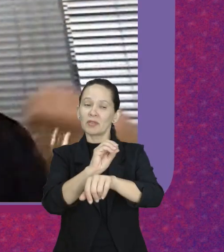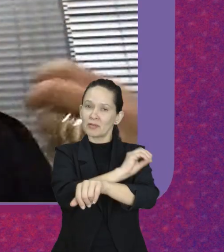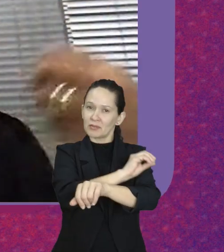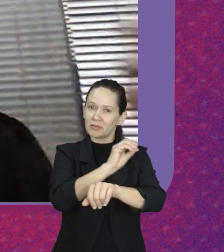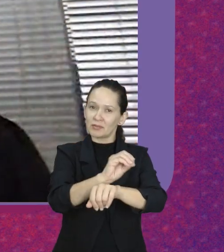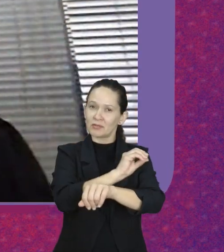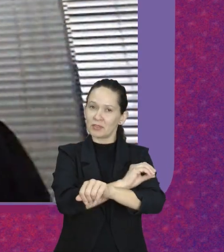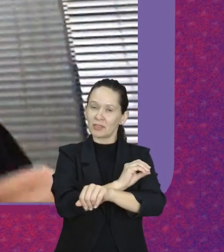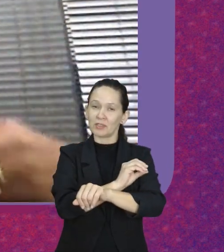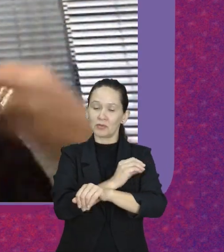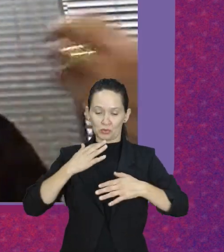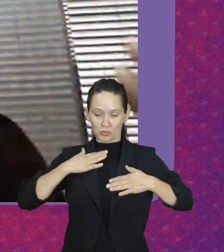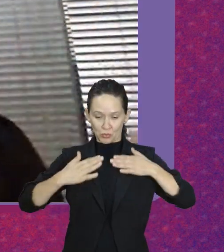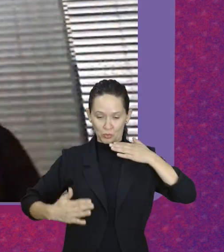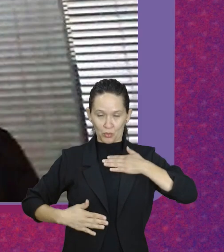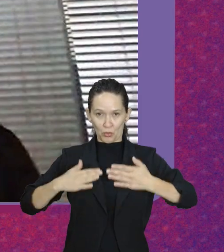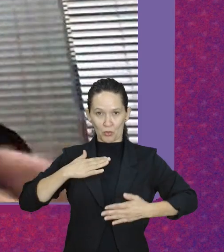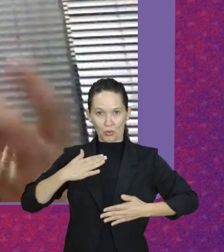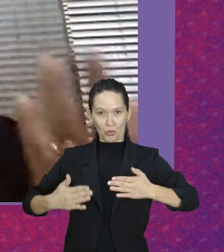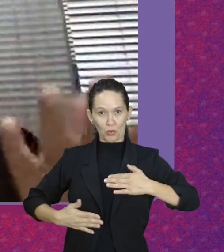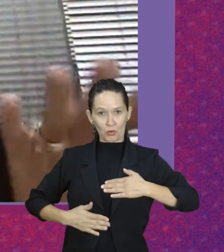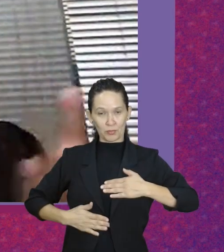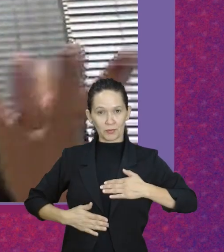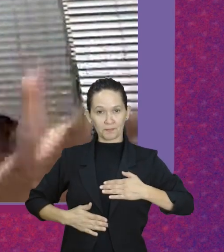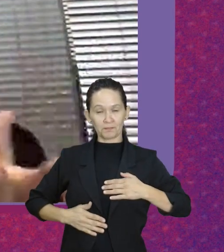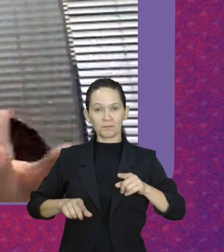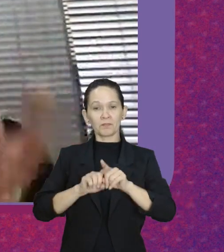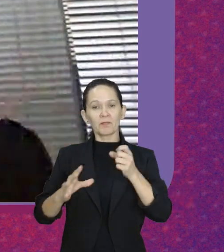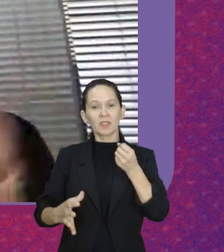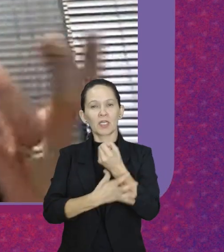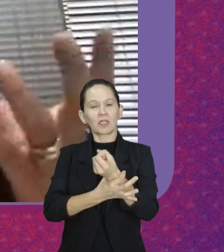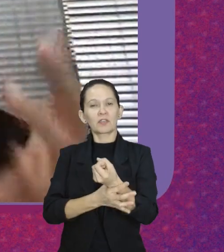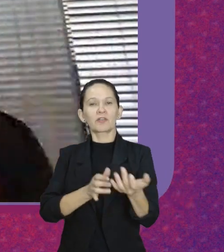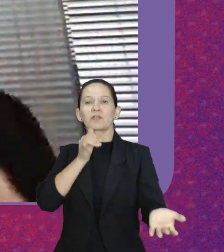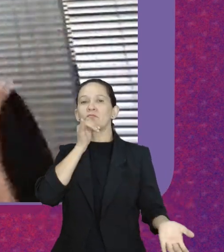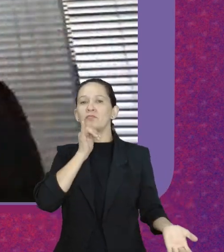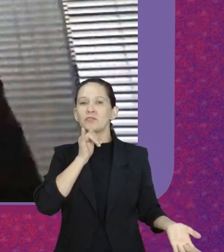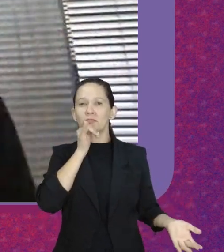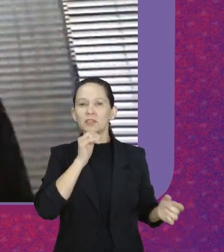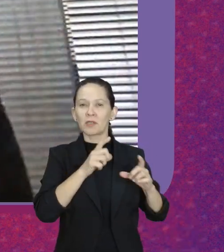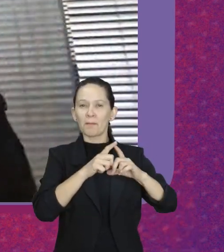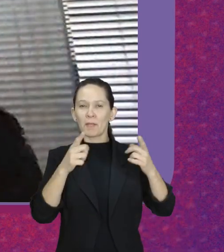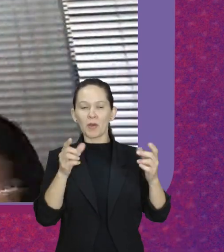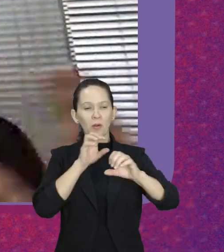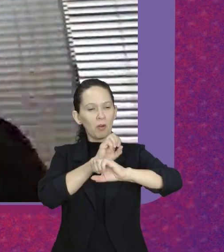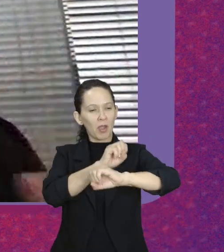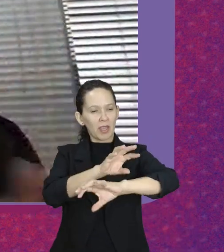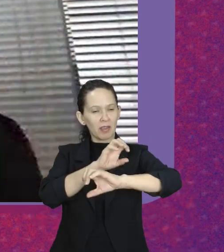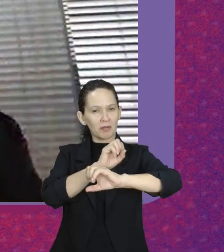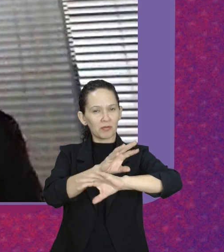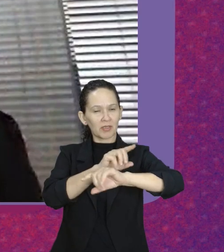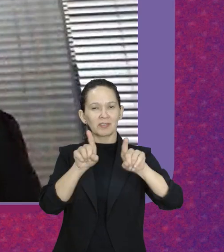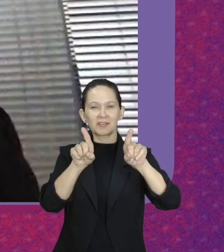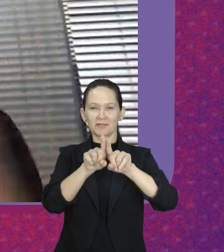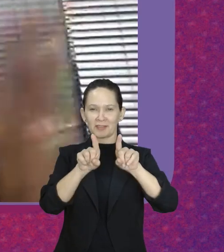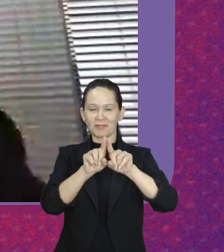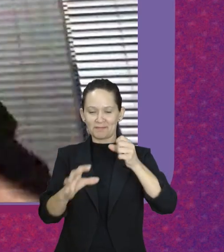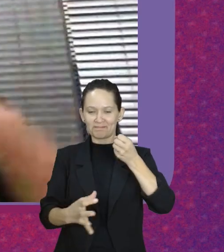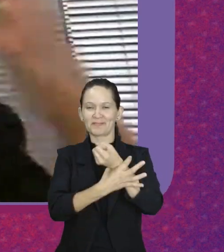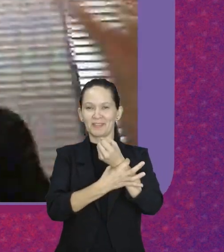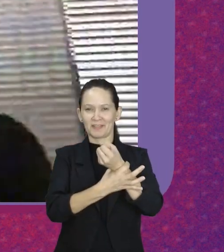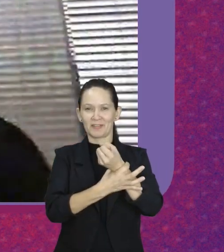com os cuidados físicos, né, fisiológicos, garante, por exemplo, uma educação também,